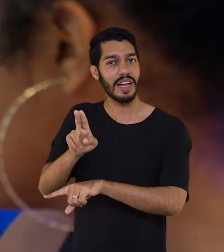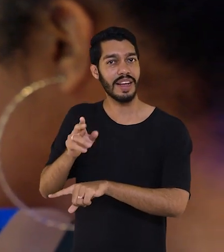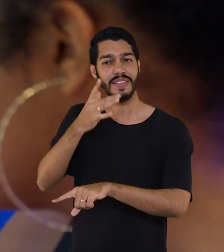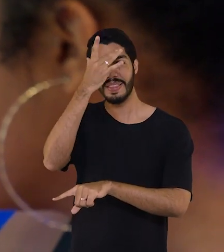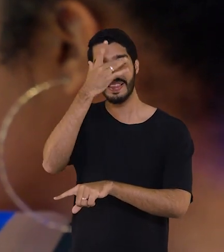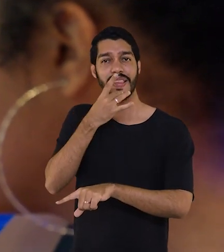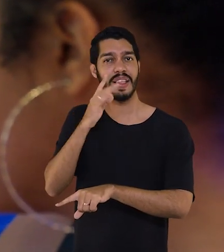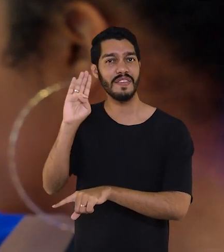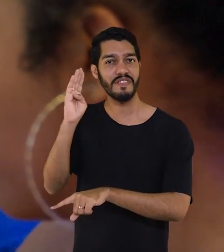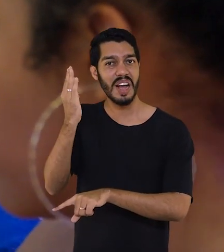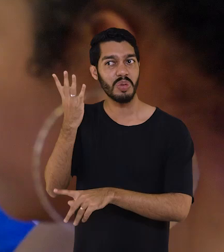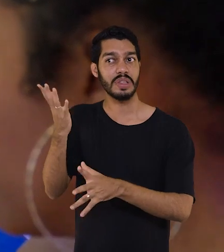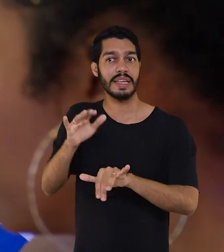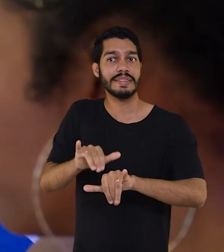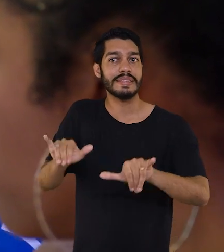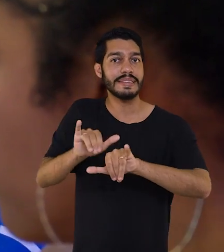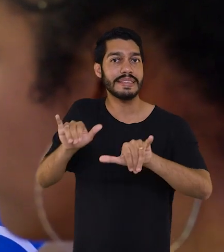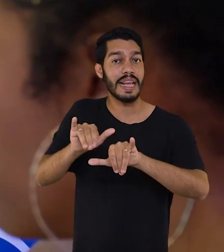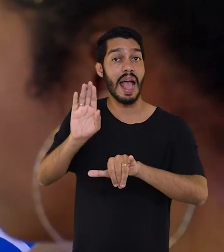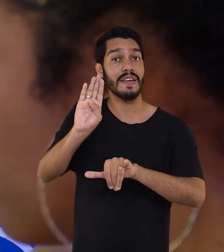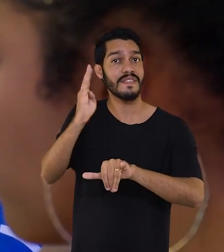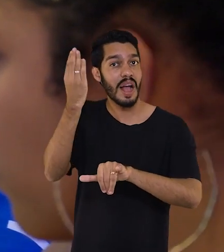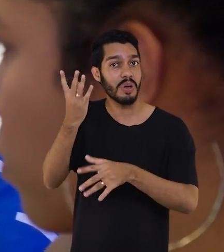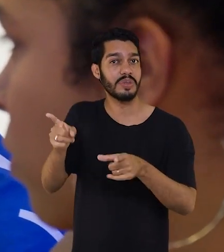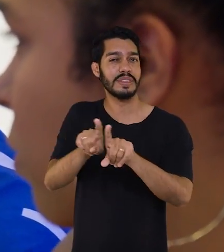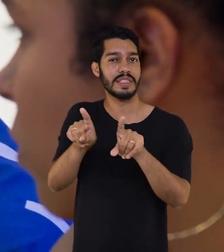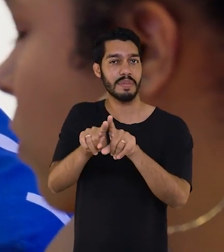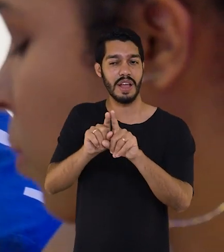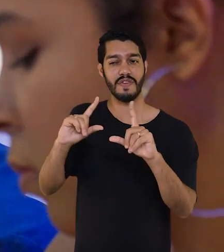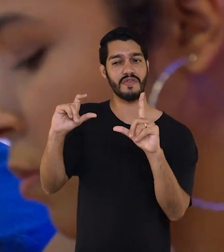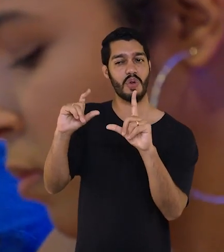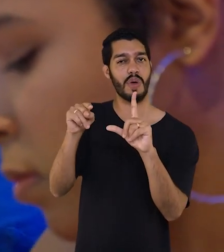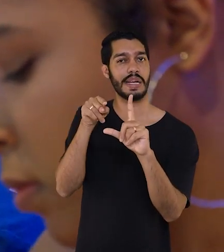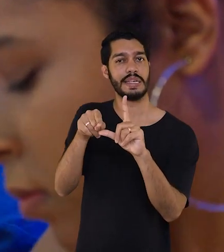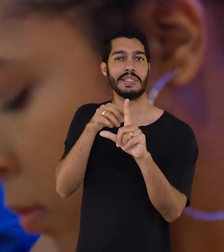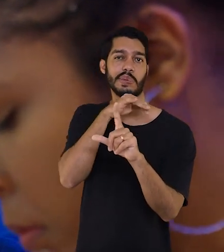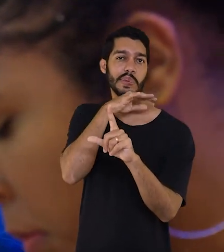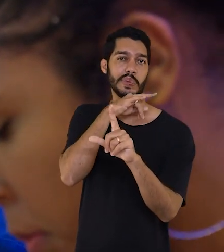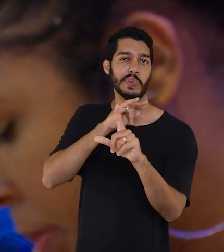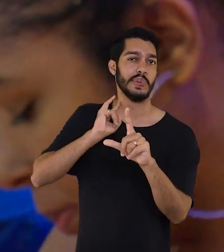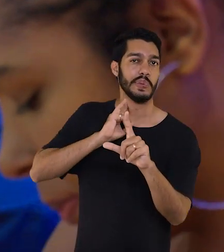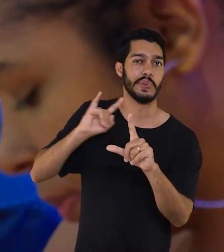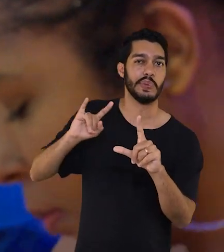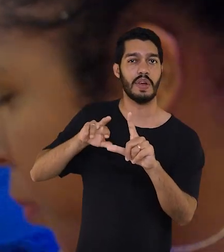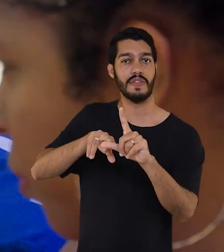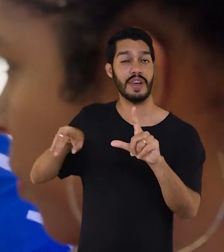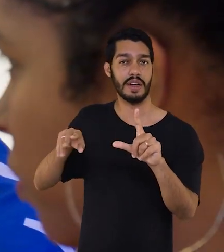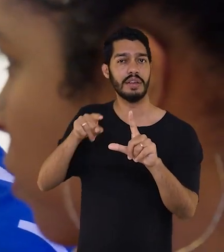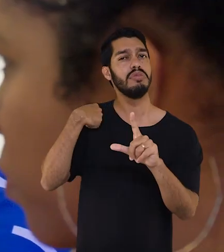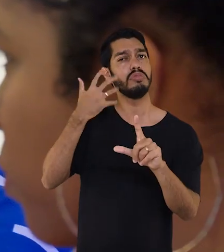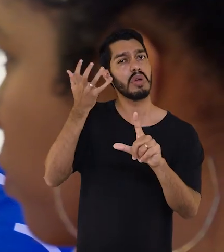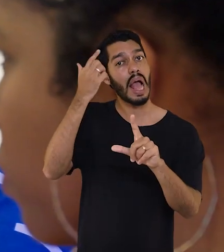usada para deepfake, para notícias falsas, para gerar imagens inapropriadas. Então, eu queria saber a opinião